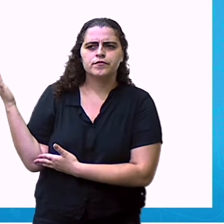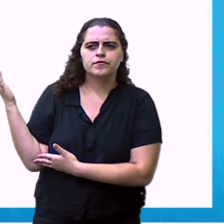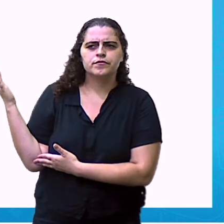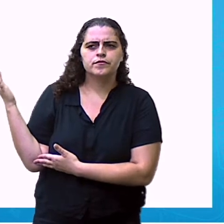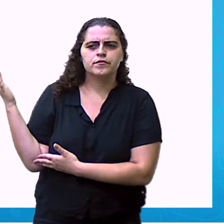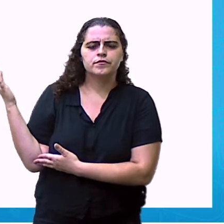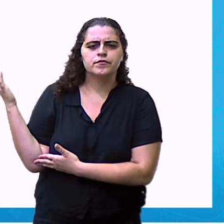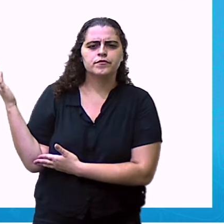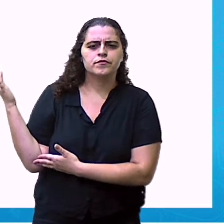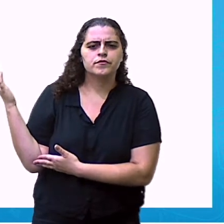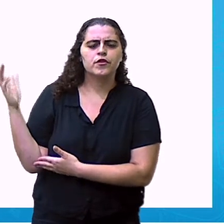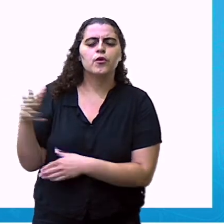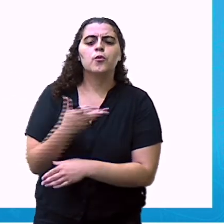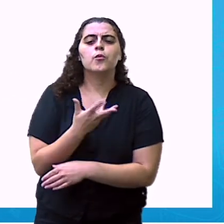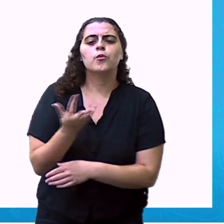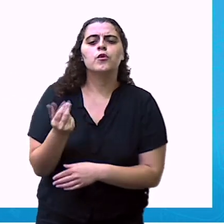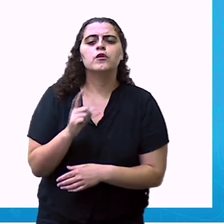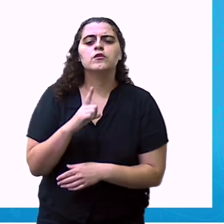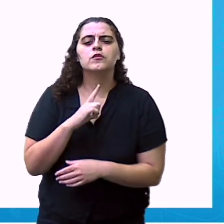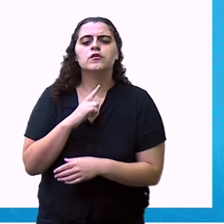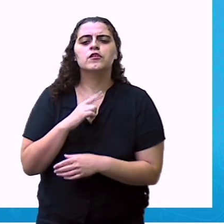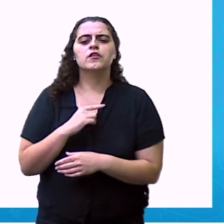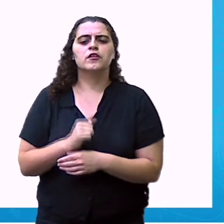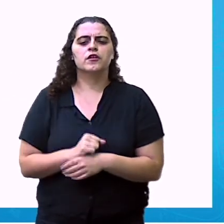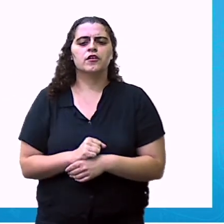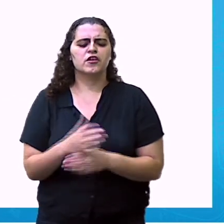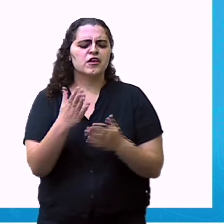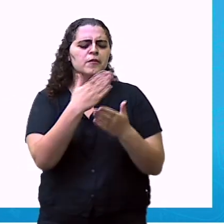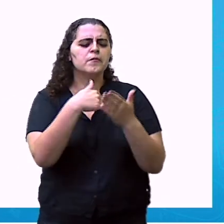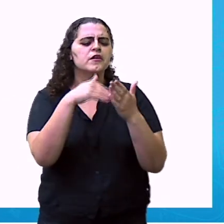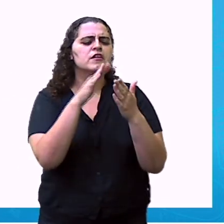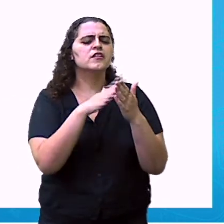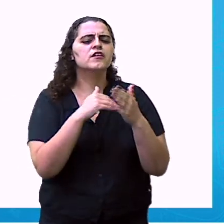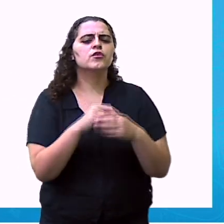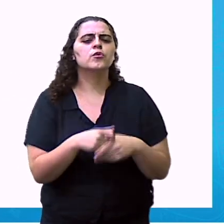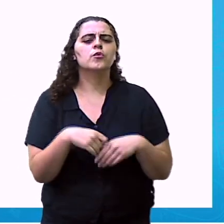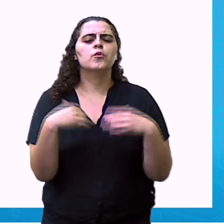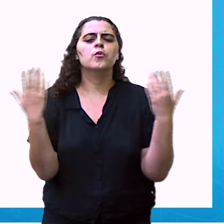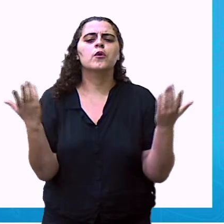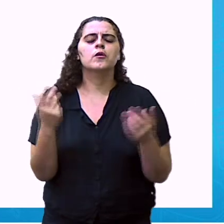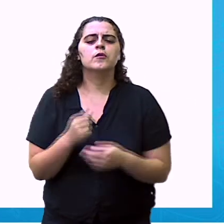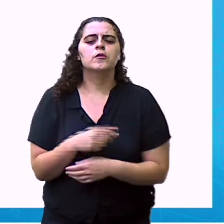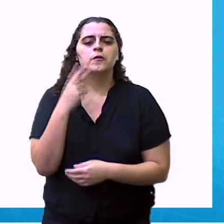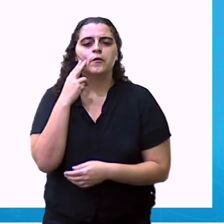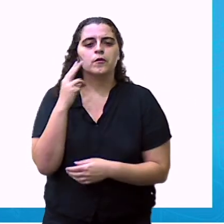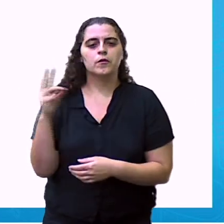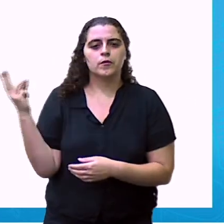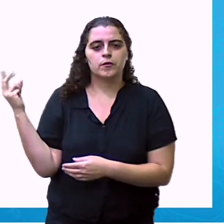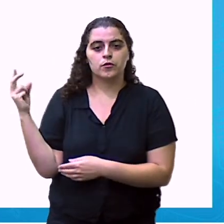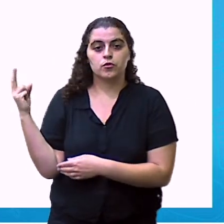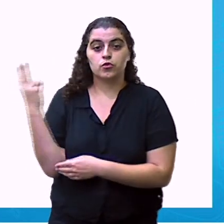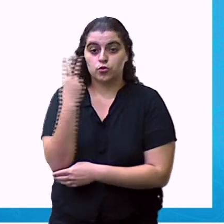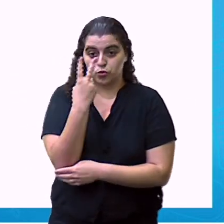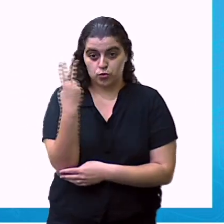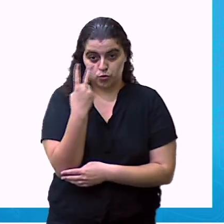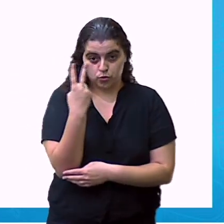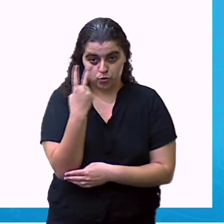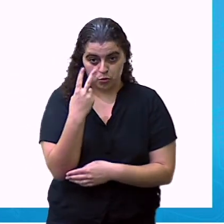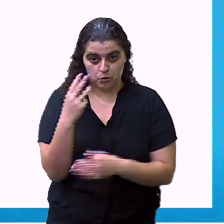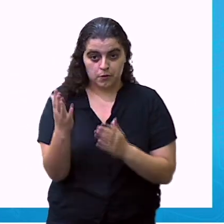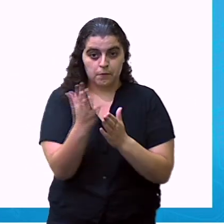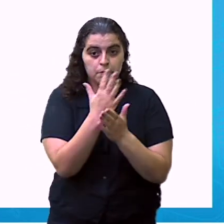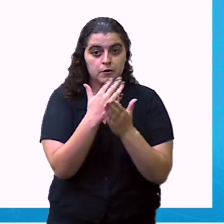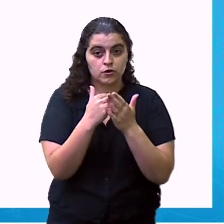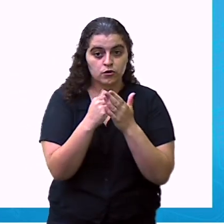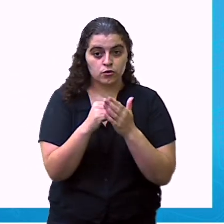destas 3 figuras nós pintamos completamente? Nós pintamos, olha aqui, ó, 2 figuras no